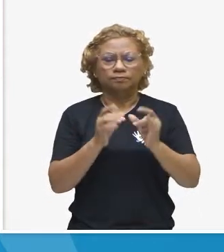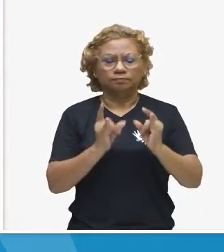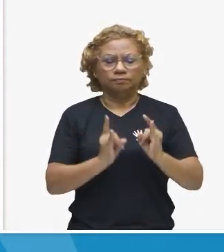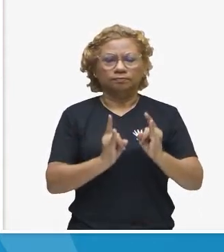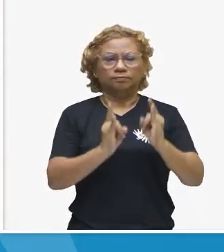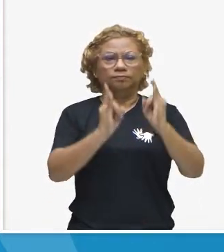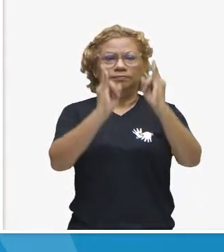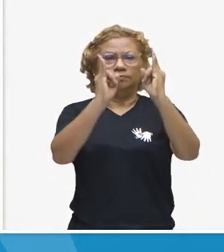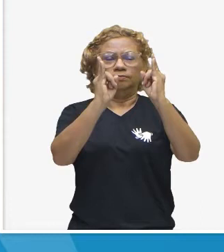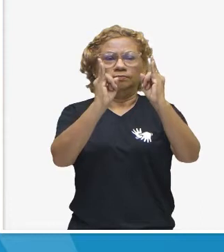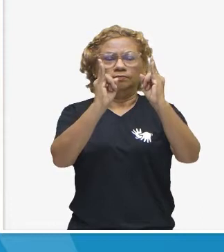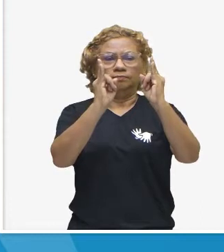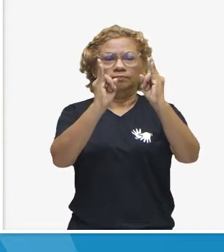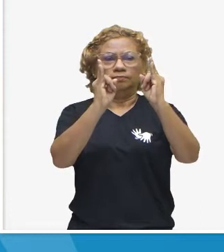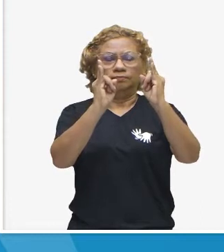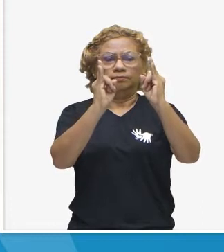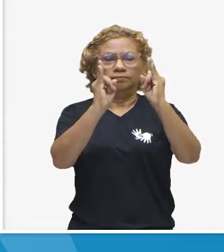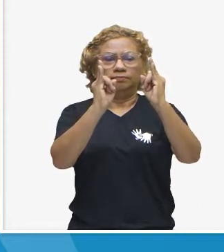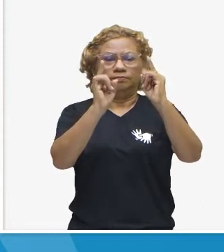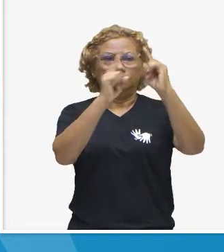Esses aqui